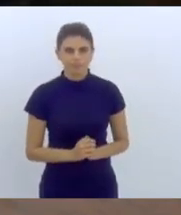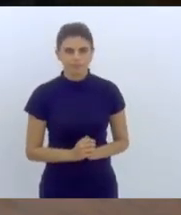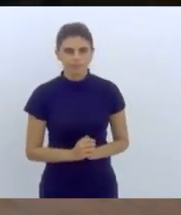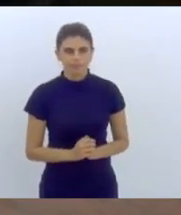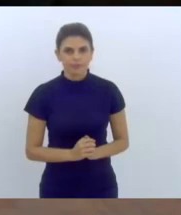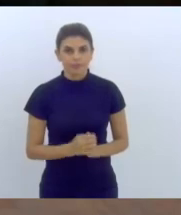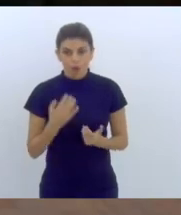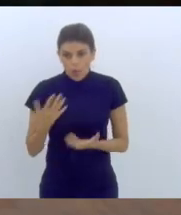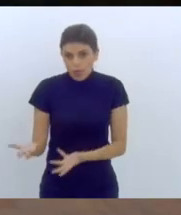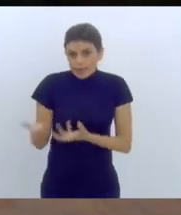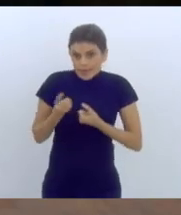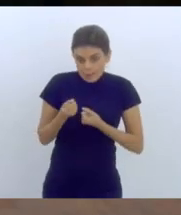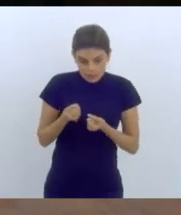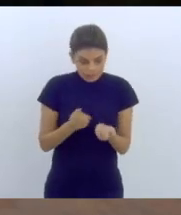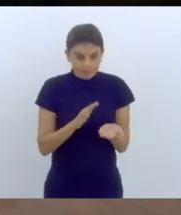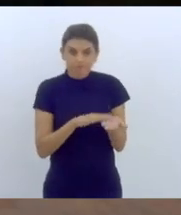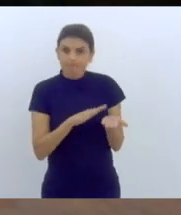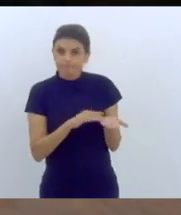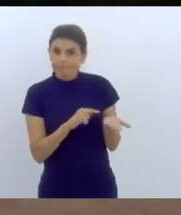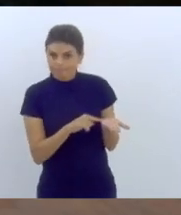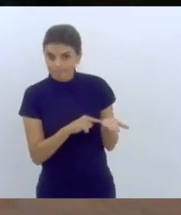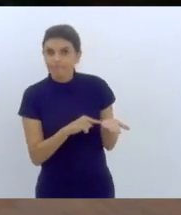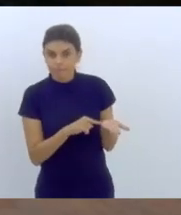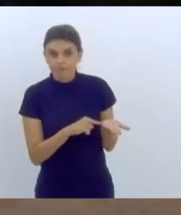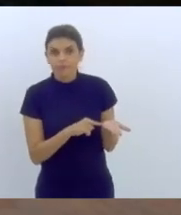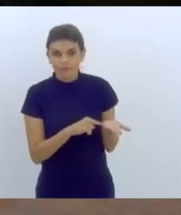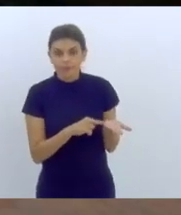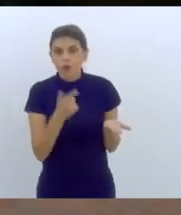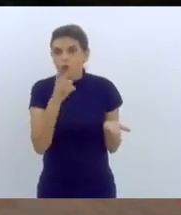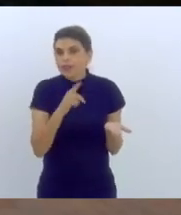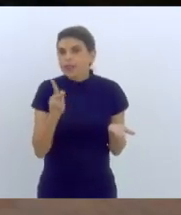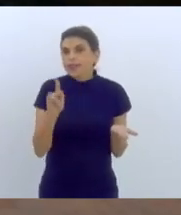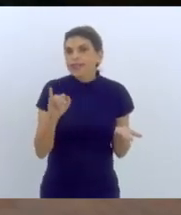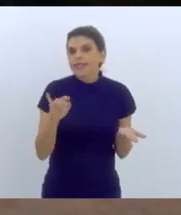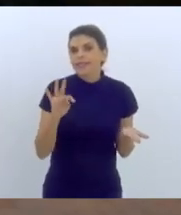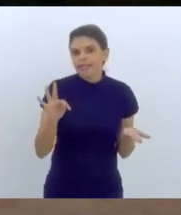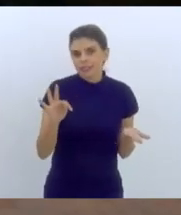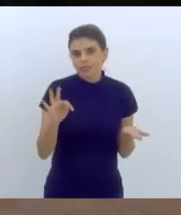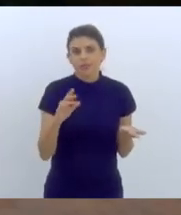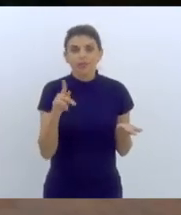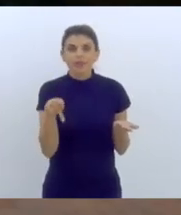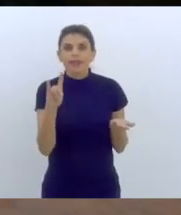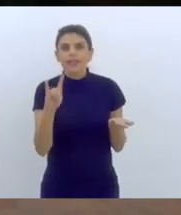eu recebi, presidente, eu recebi o kit